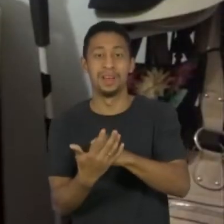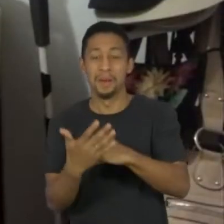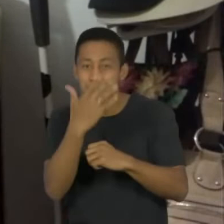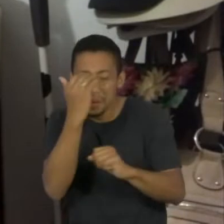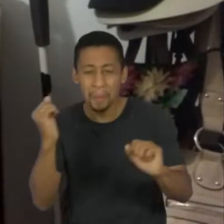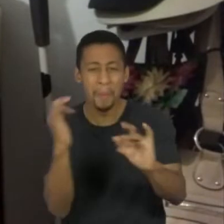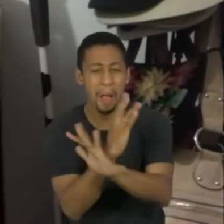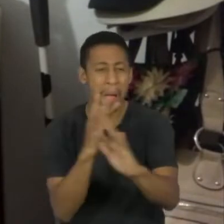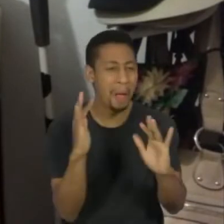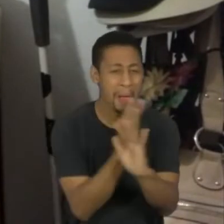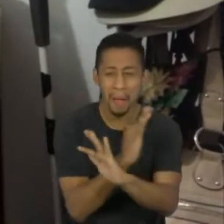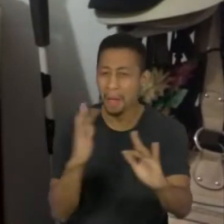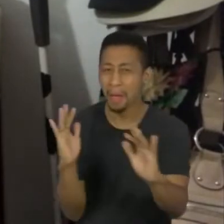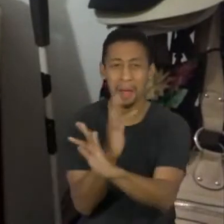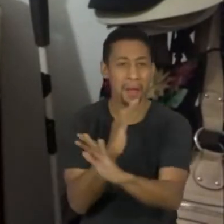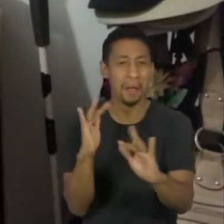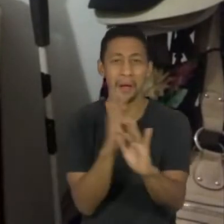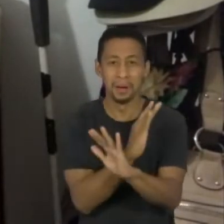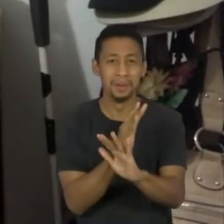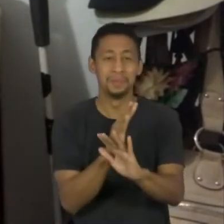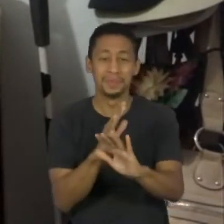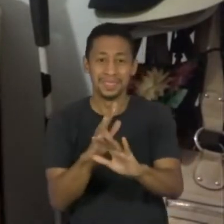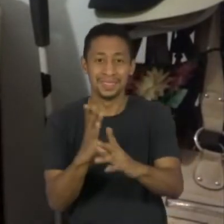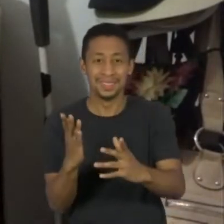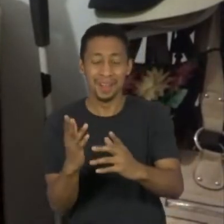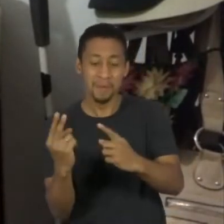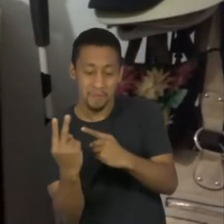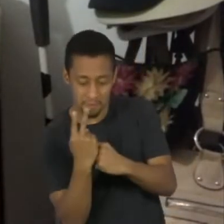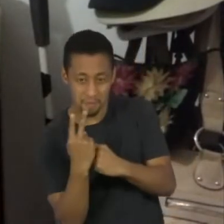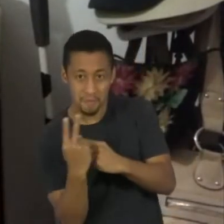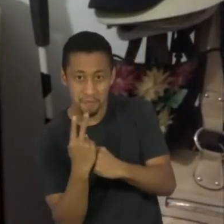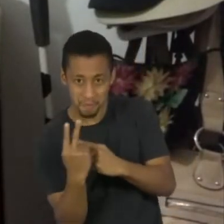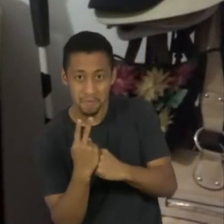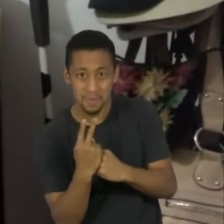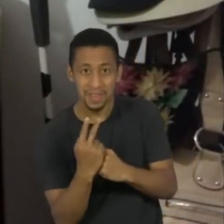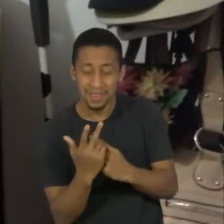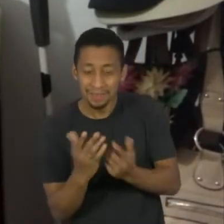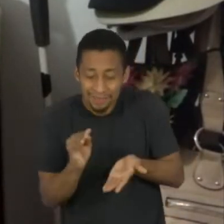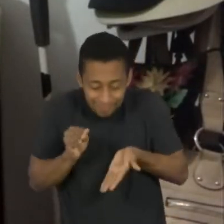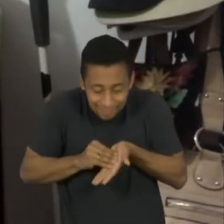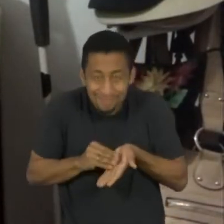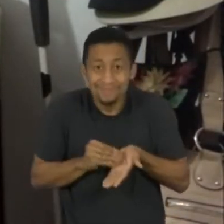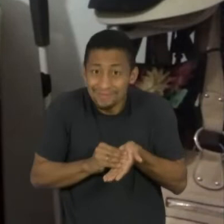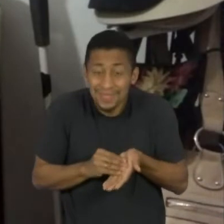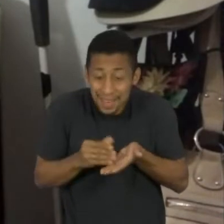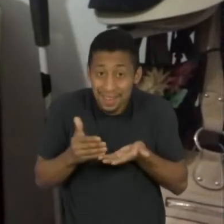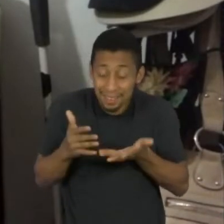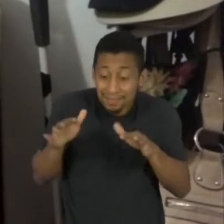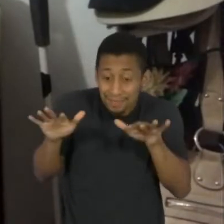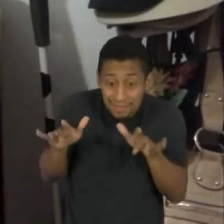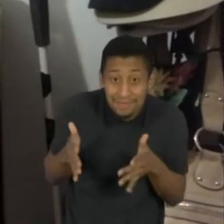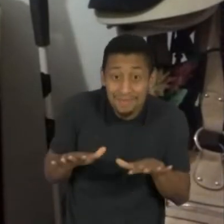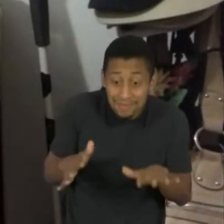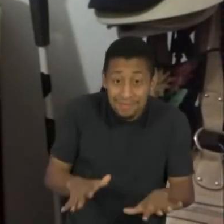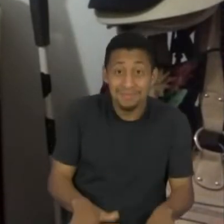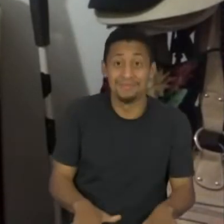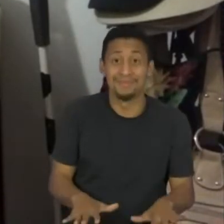circulando, essa proteção que a gente ainda sente, de certa maneira, ela vai caindo, né?